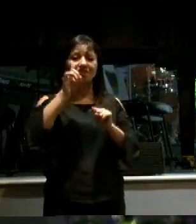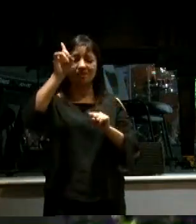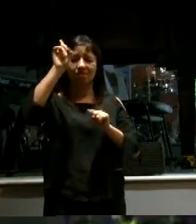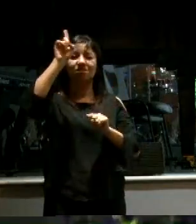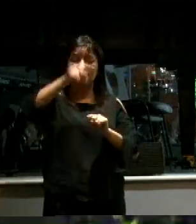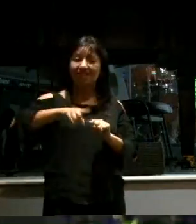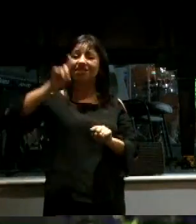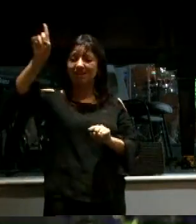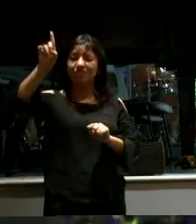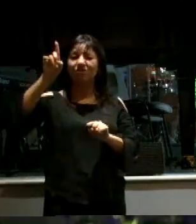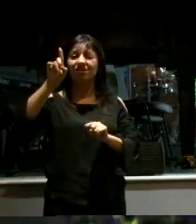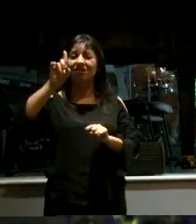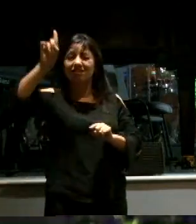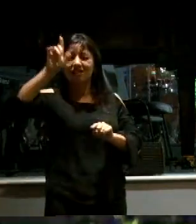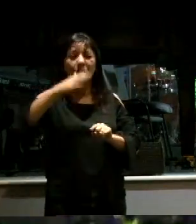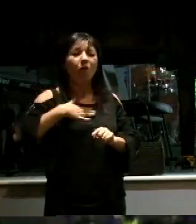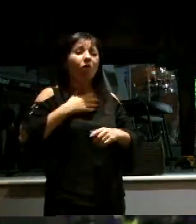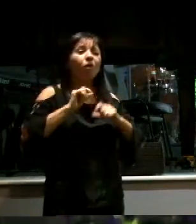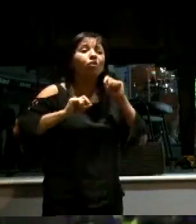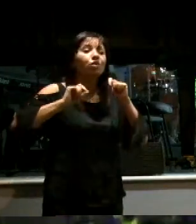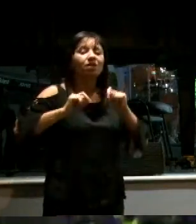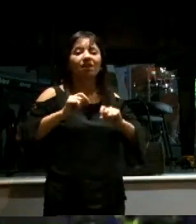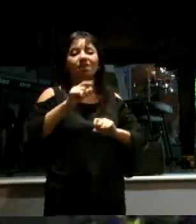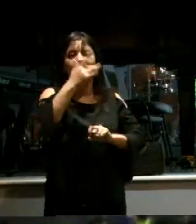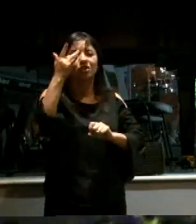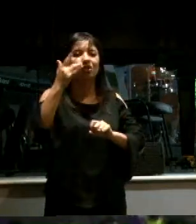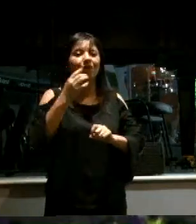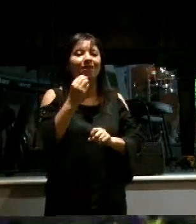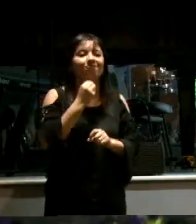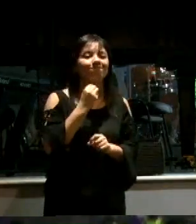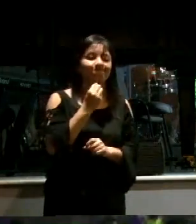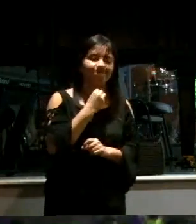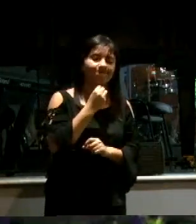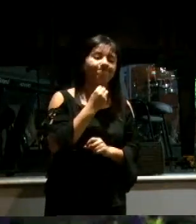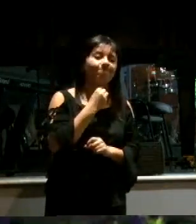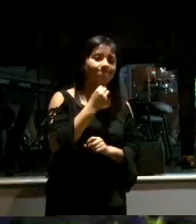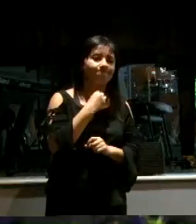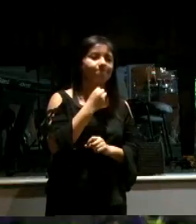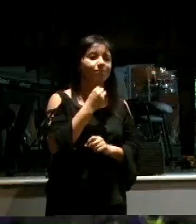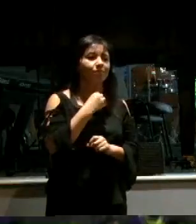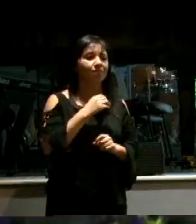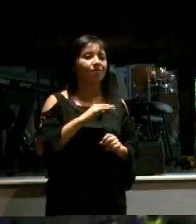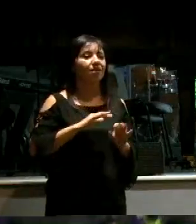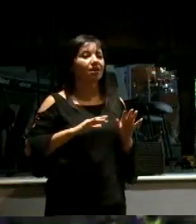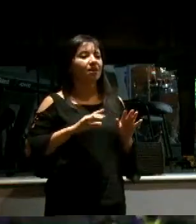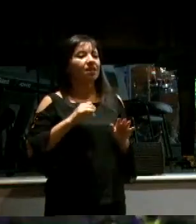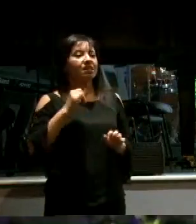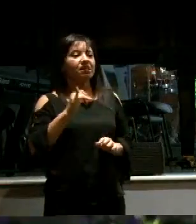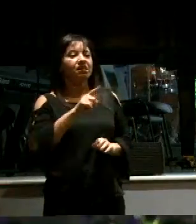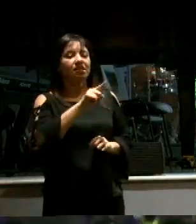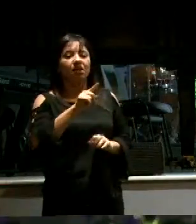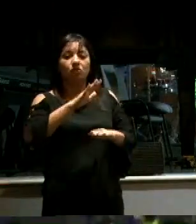Por isso que Deus, quando chama para ser a primeira testemunha do Cristo ressuscitado, foi uma mulher.